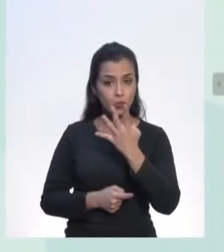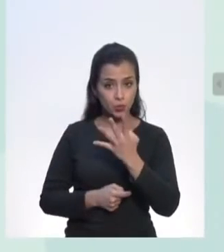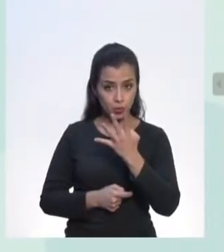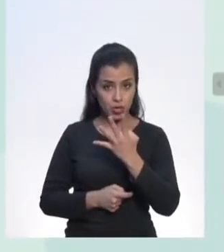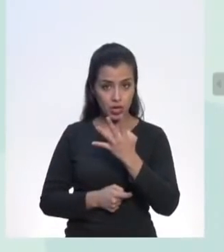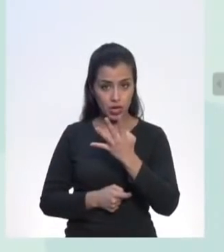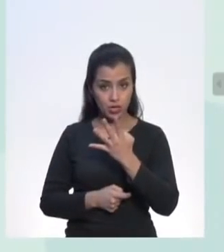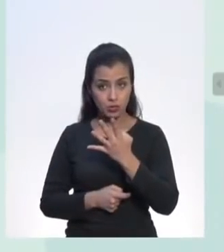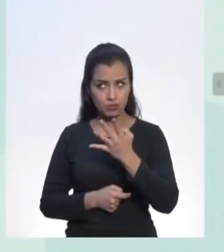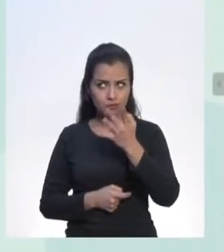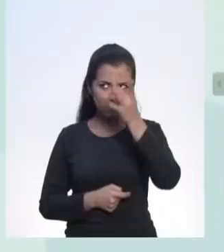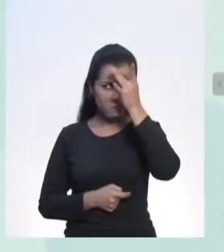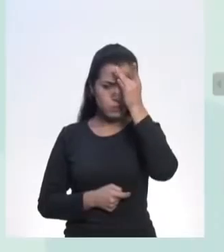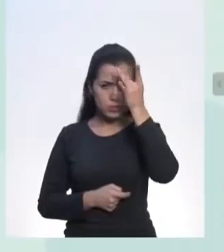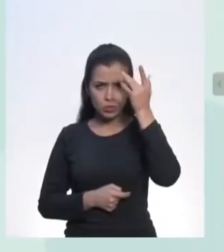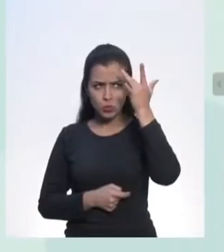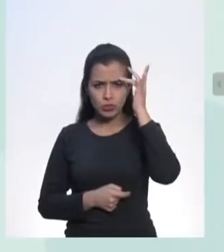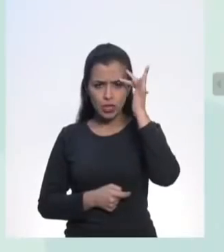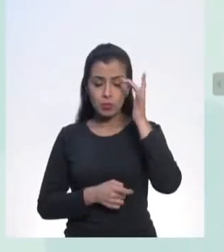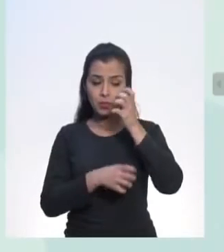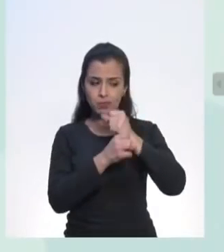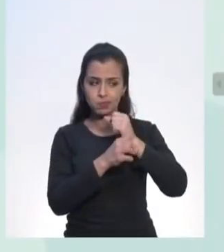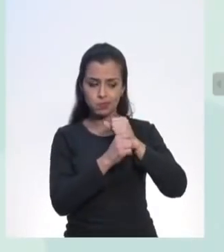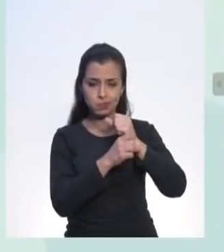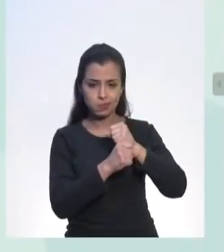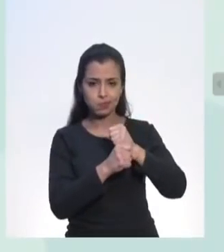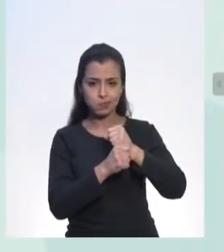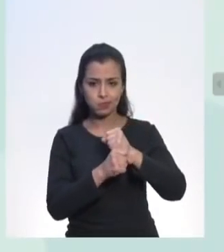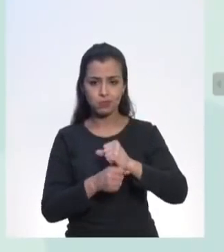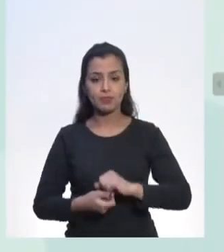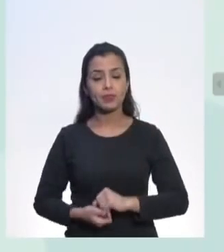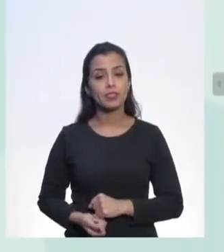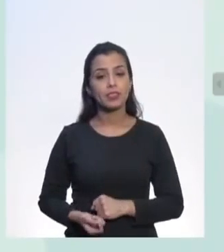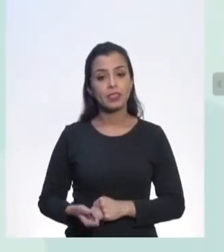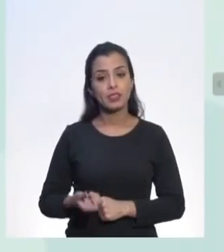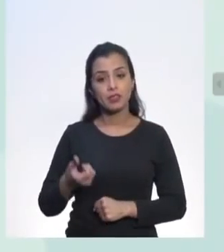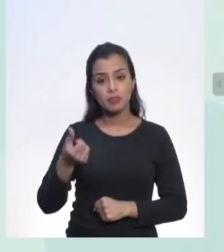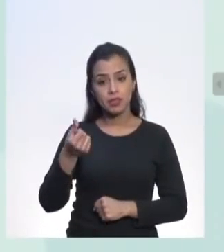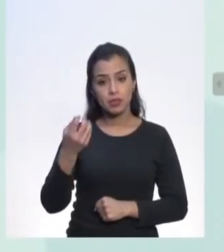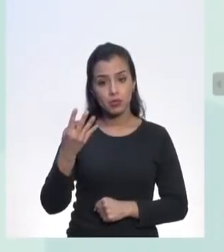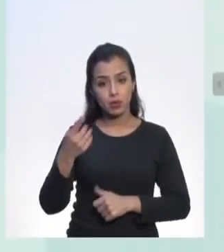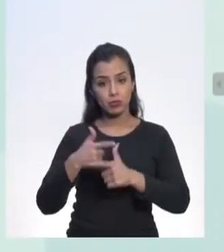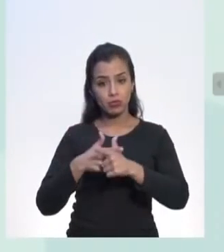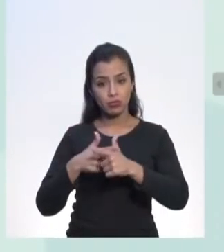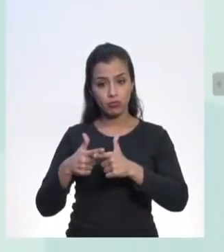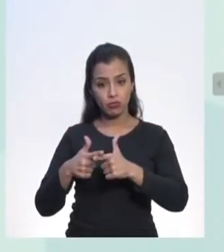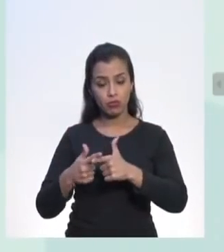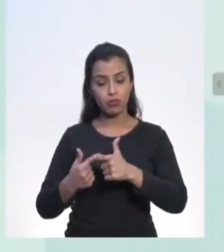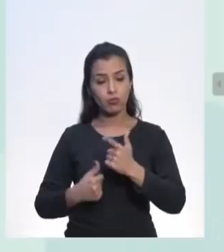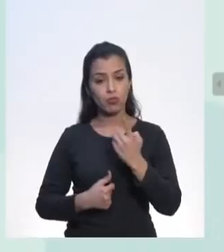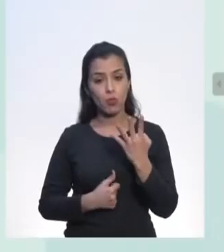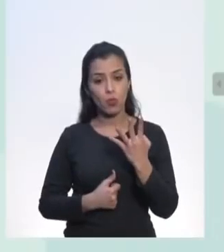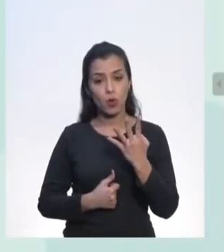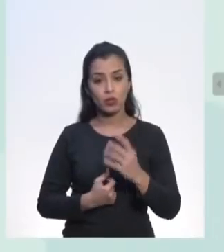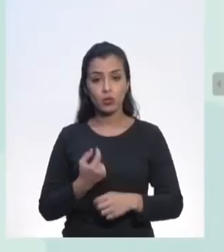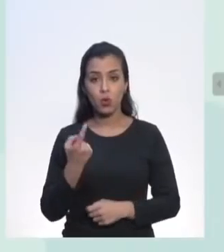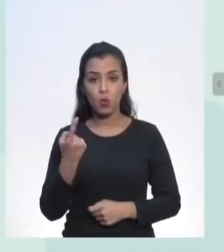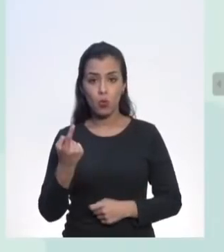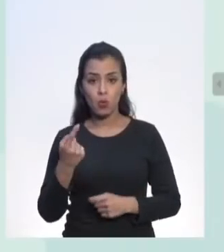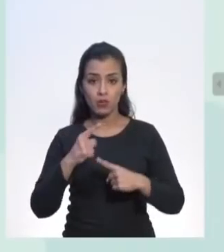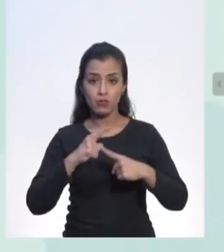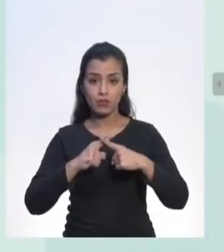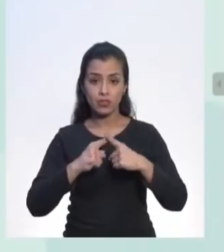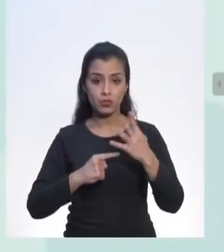Quem não sabe de cor, faz a continha. 6 vai dar 1. 1 vezes 4, 4.